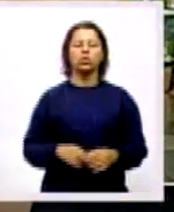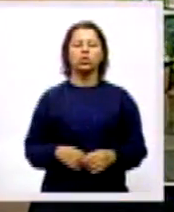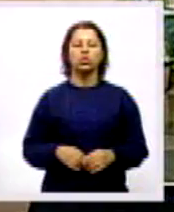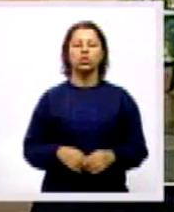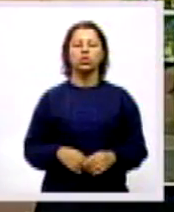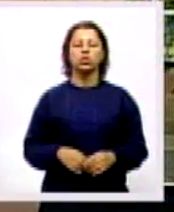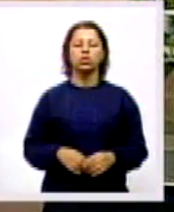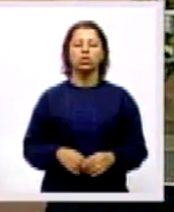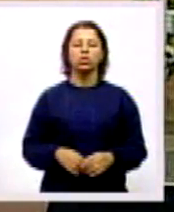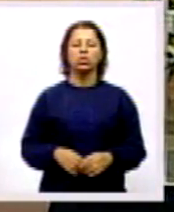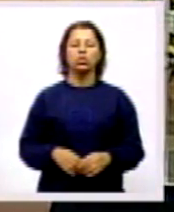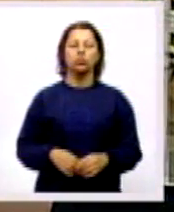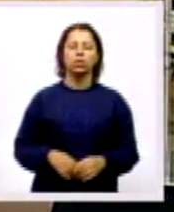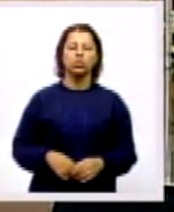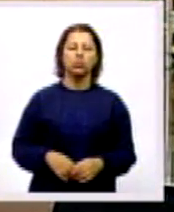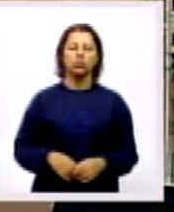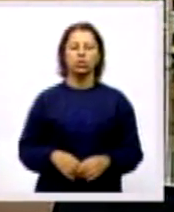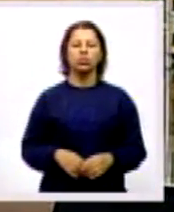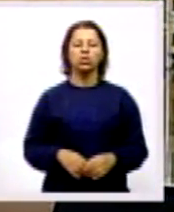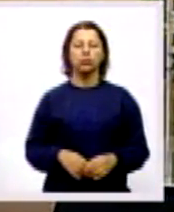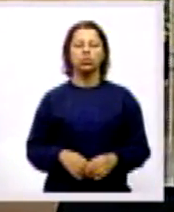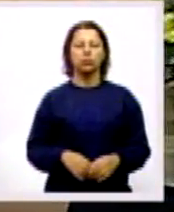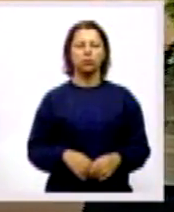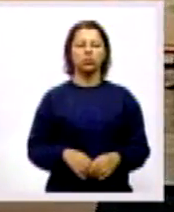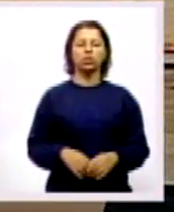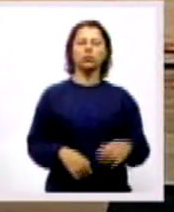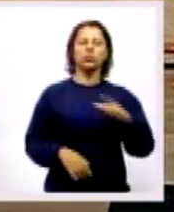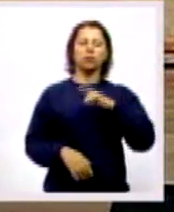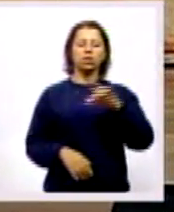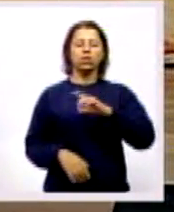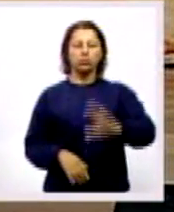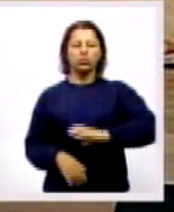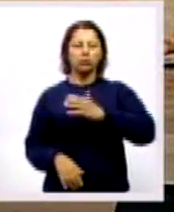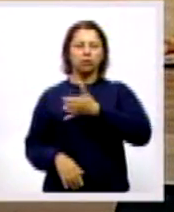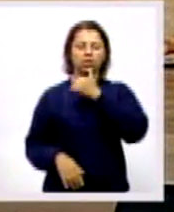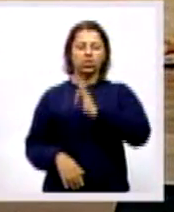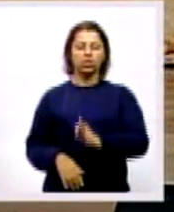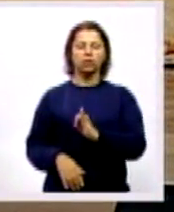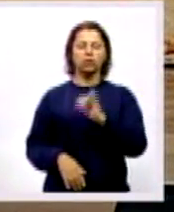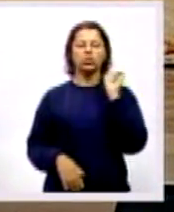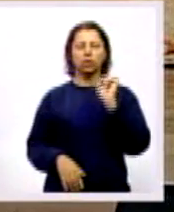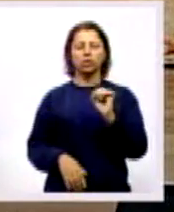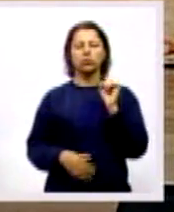Quer honestidade maior do que esse menino? Em ter coragem de dizer que ele está assim,